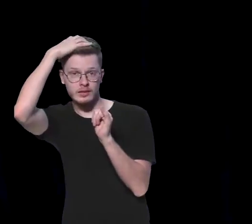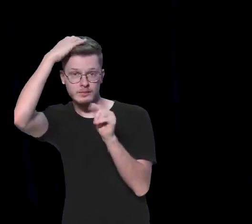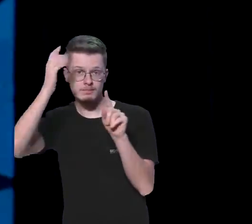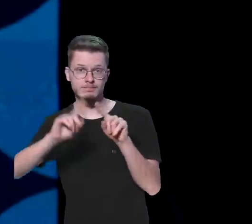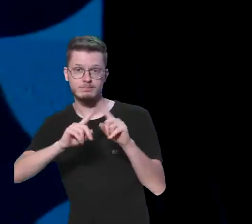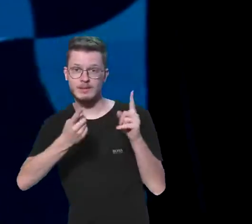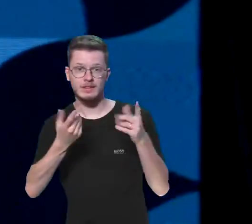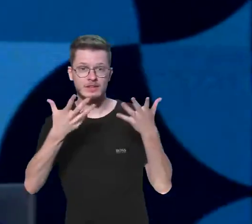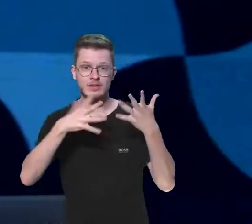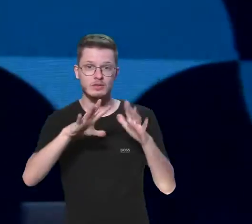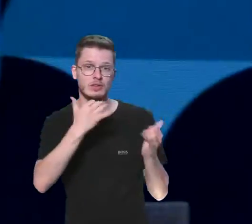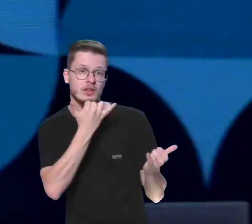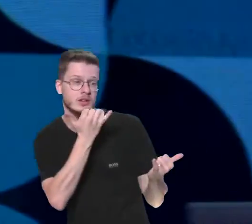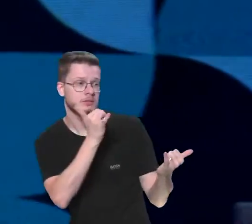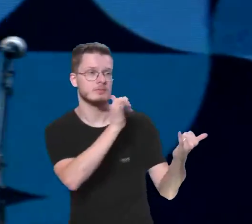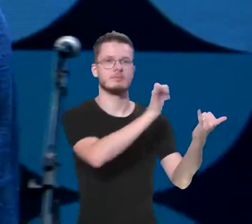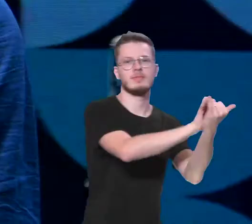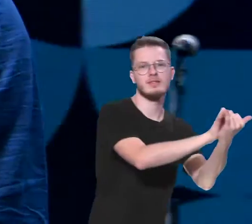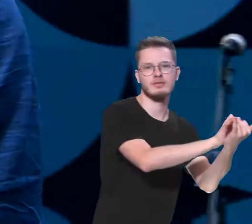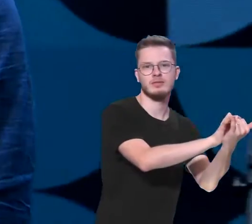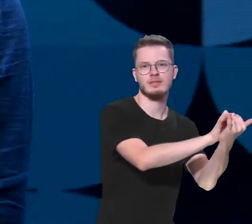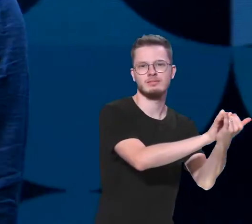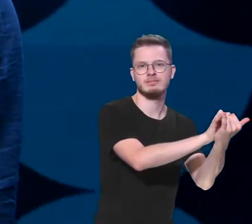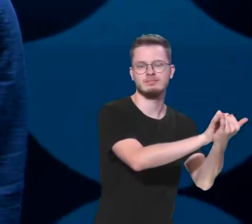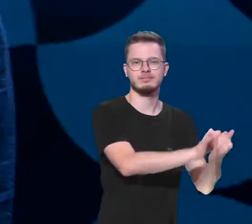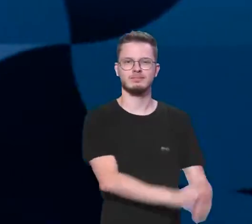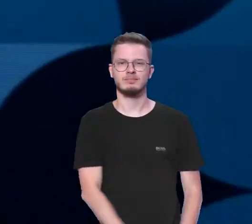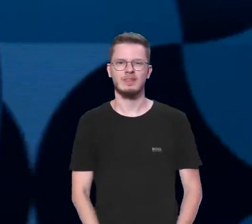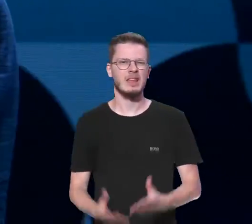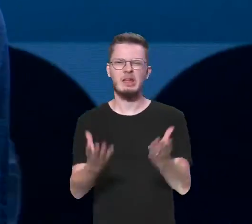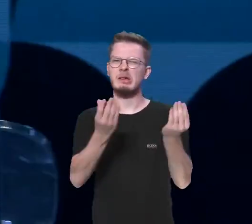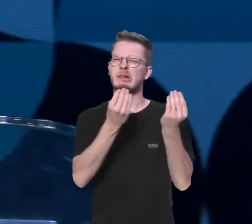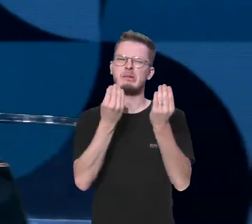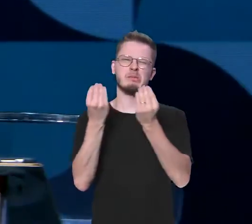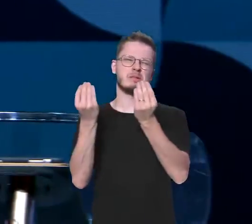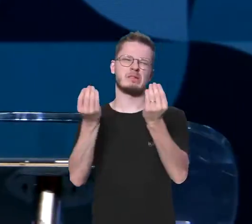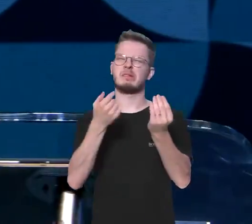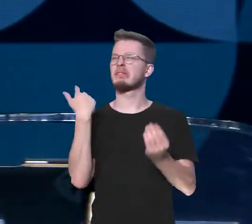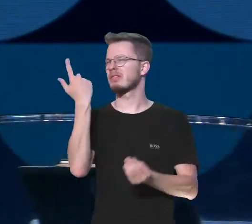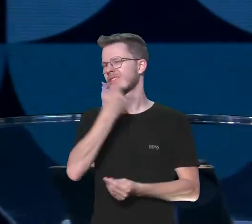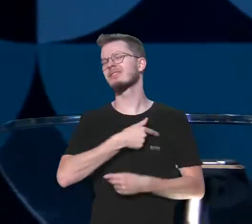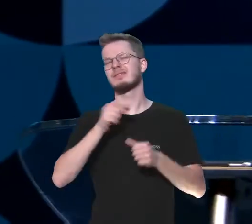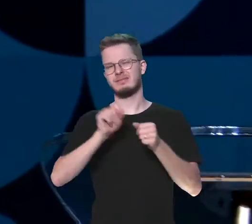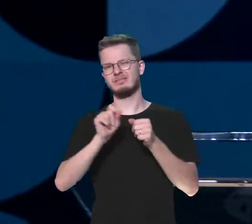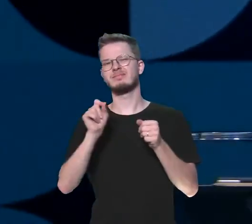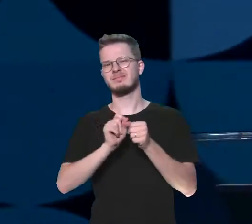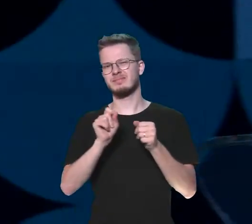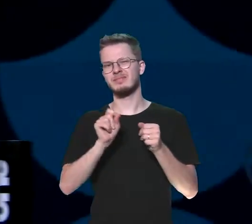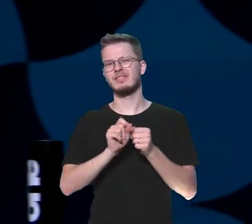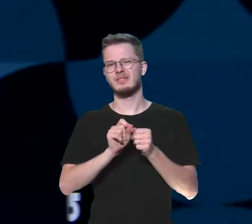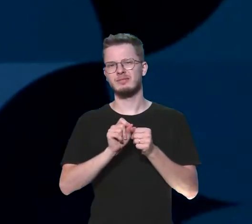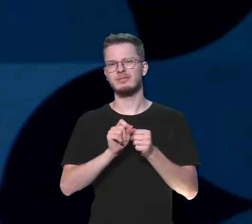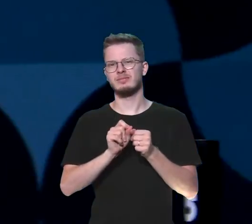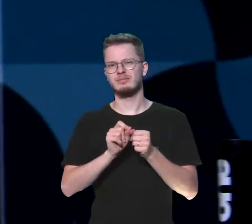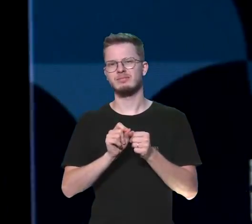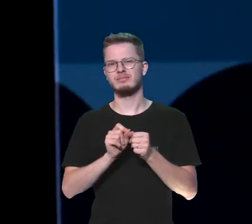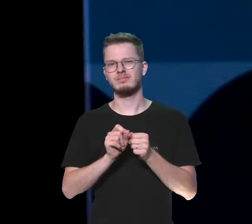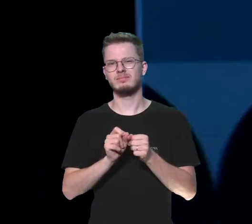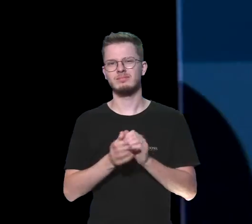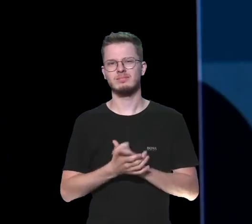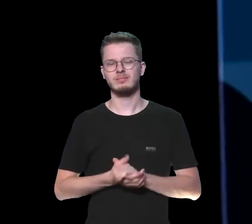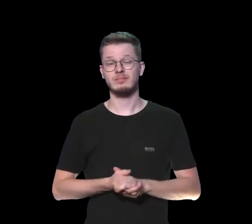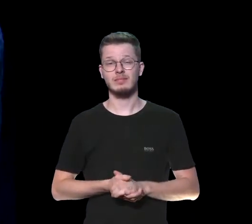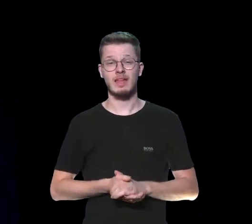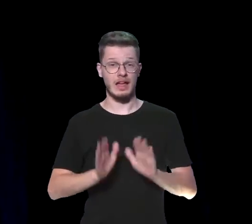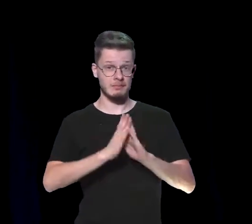outros. Muitas vezes é isso que a gente faz, e o que a Bíblia fala é que quando isso aconteceu, o rei ficou